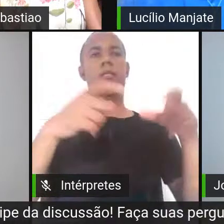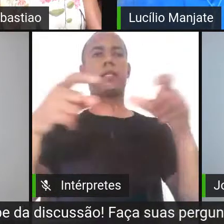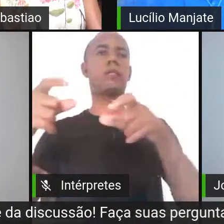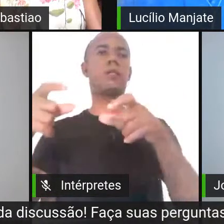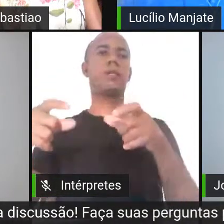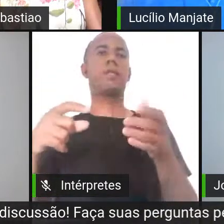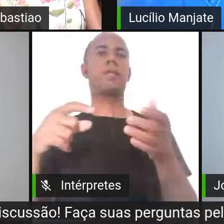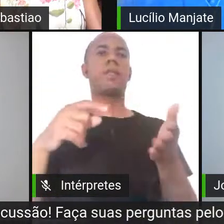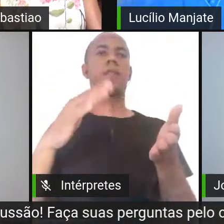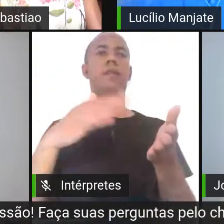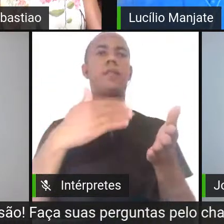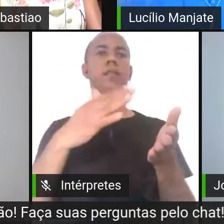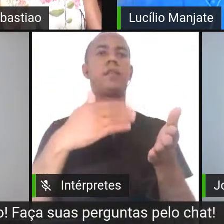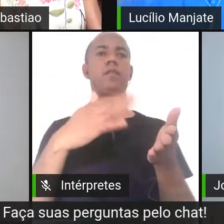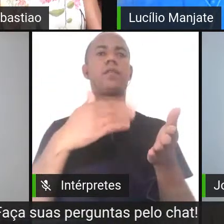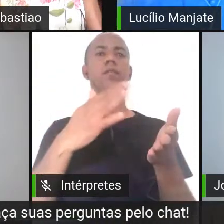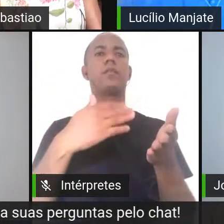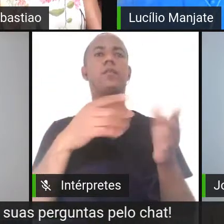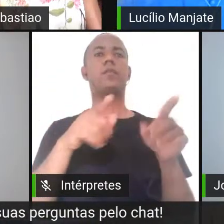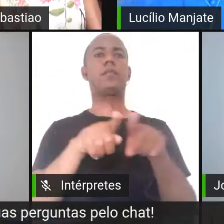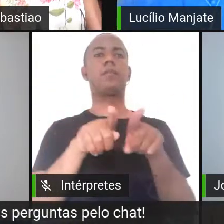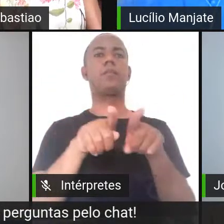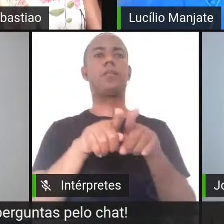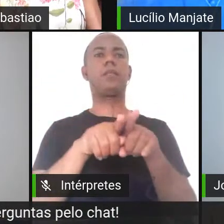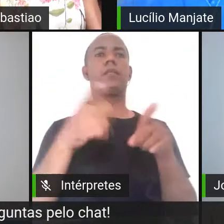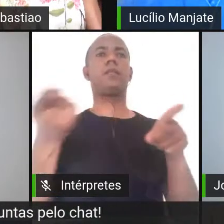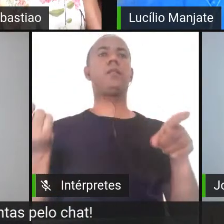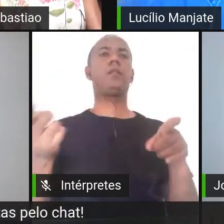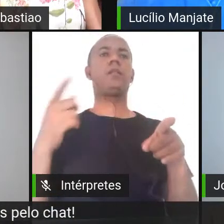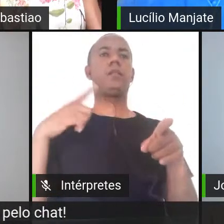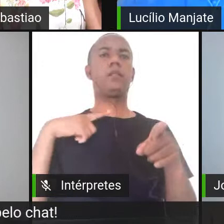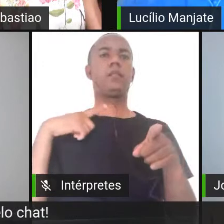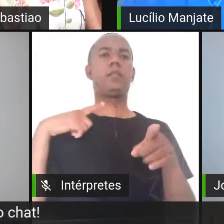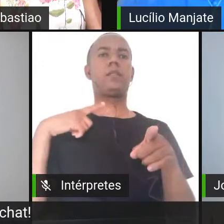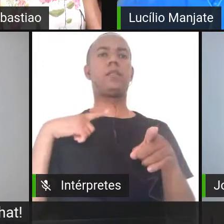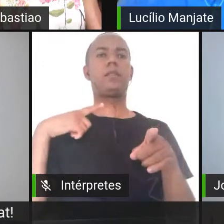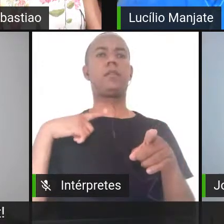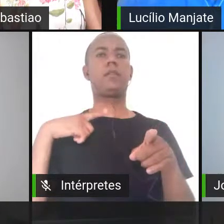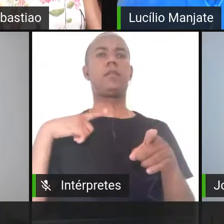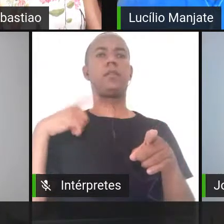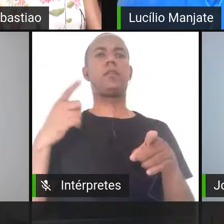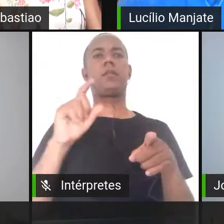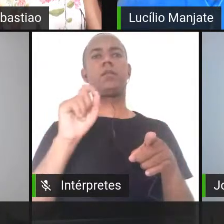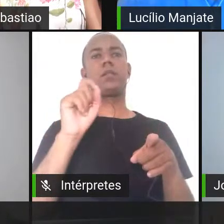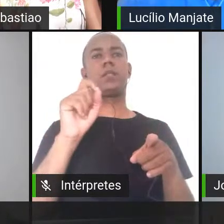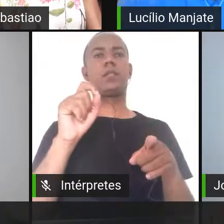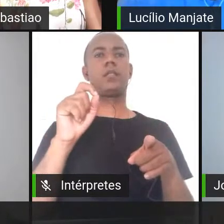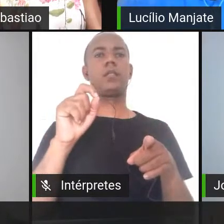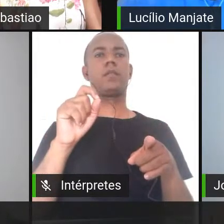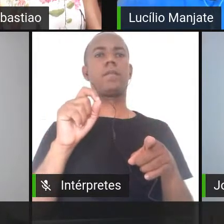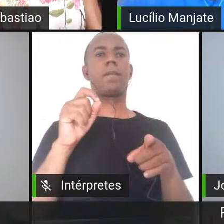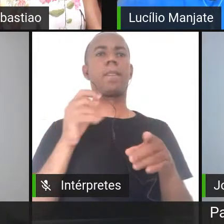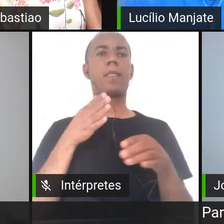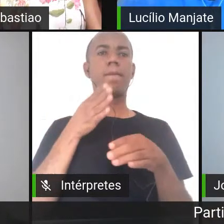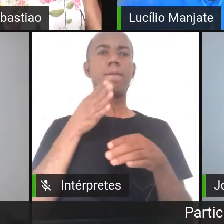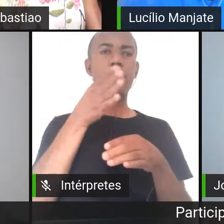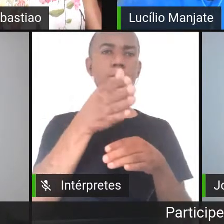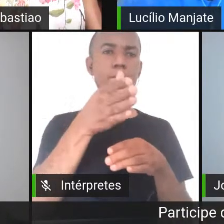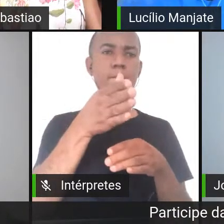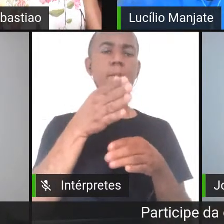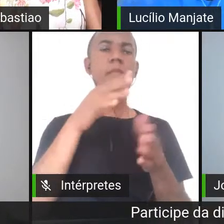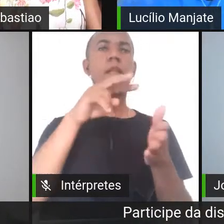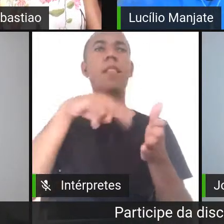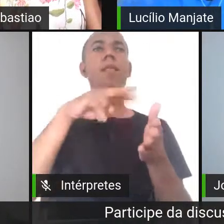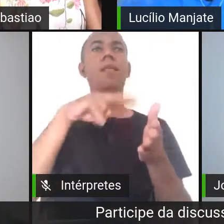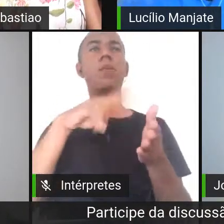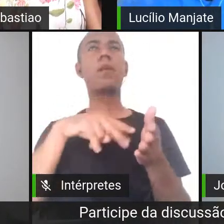por exemplo, que está, não sei se é concretamente no Plano Nacional de Leitura, mas é um livro de leitura,